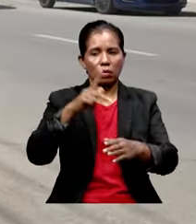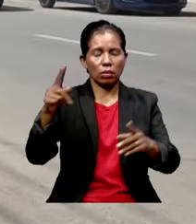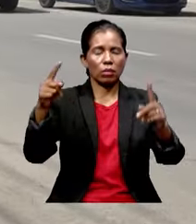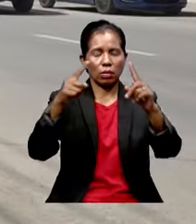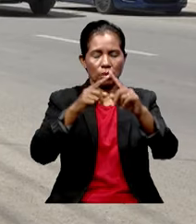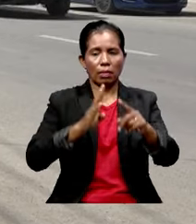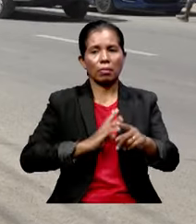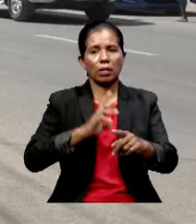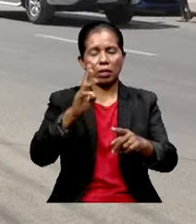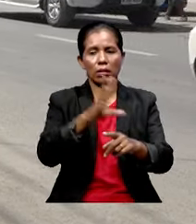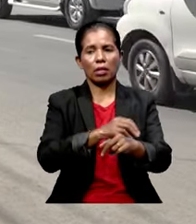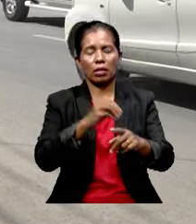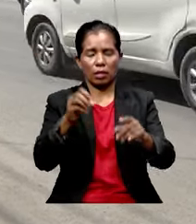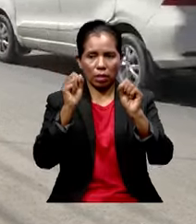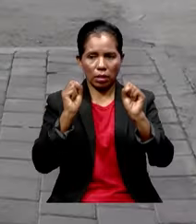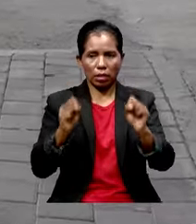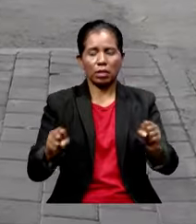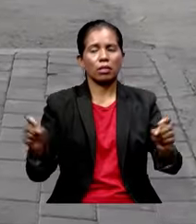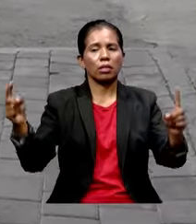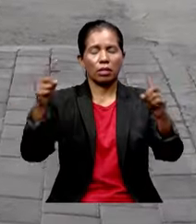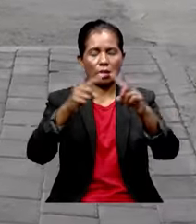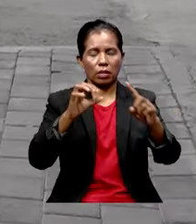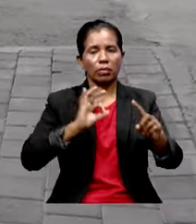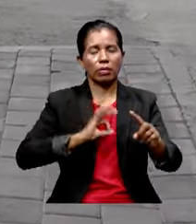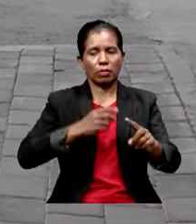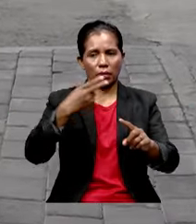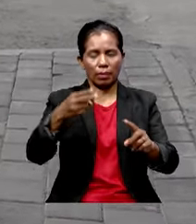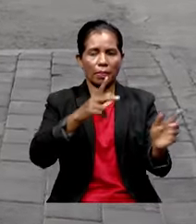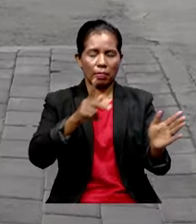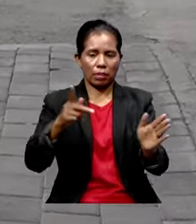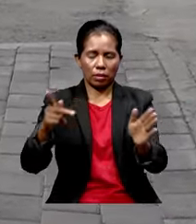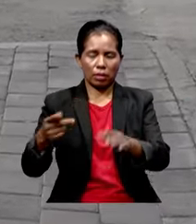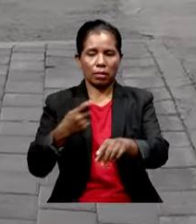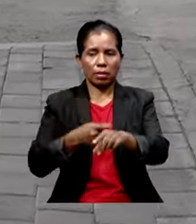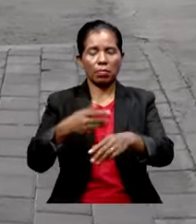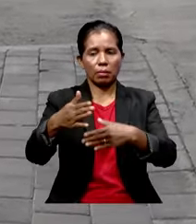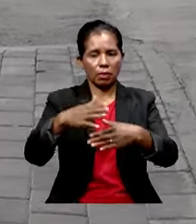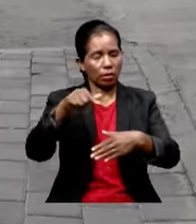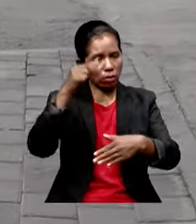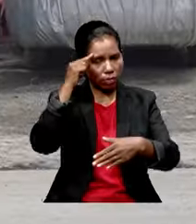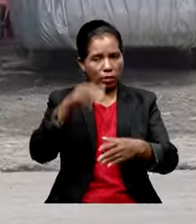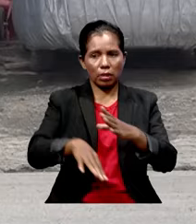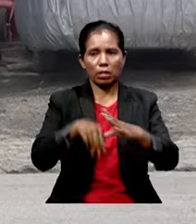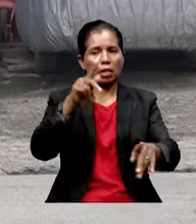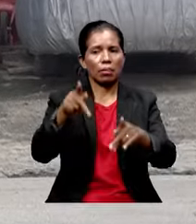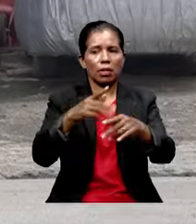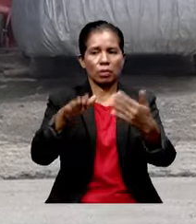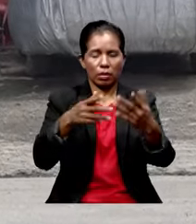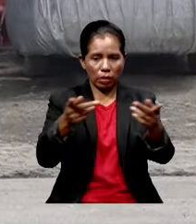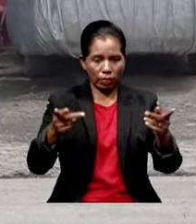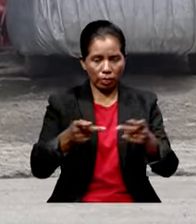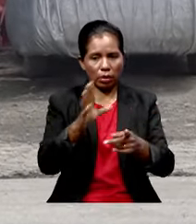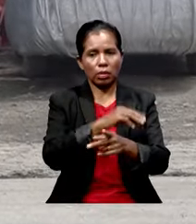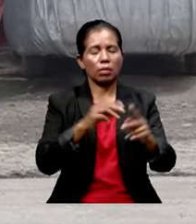Terminal Becora, na possibilidade de setor Fatuahi. Ter plano e tempo bada, governo se assai comunidade se ia fatem refere ou